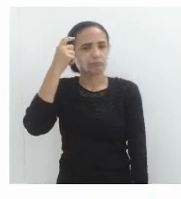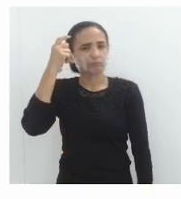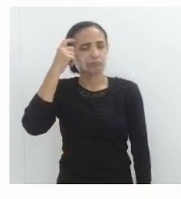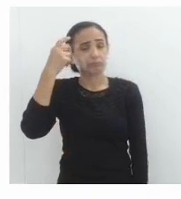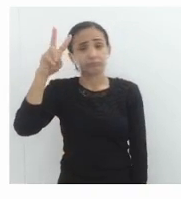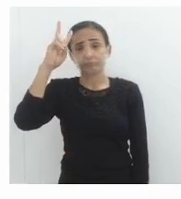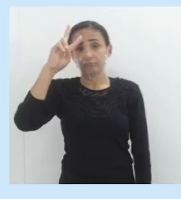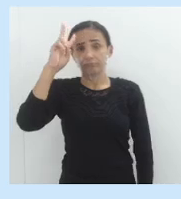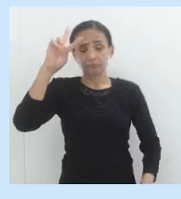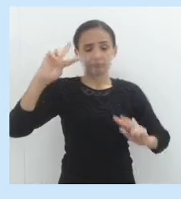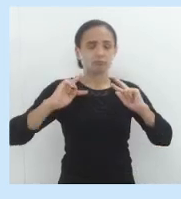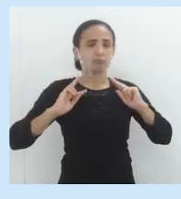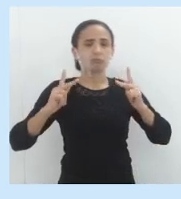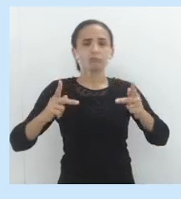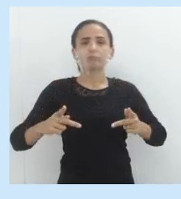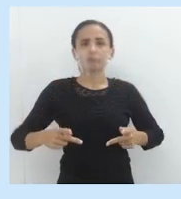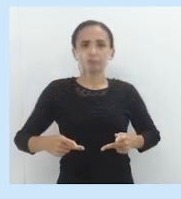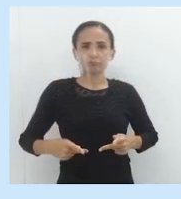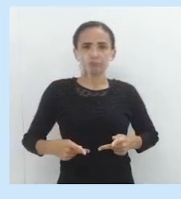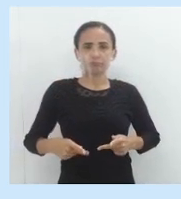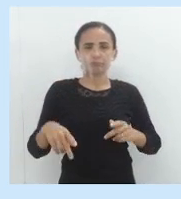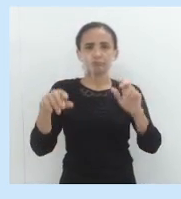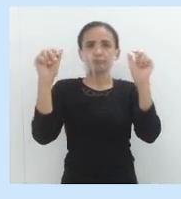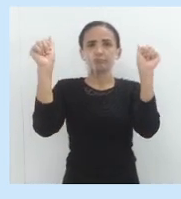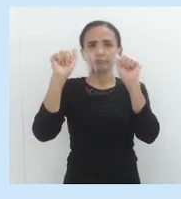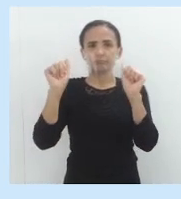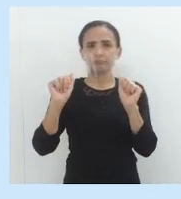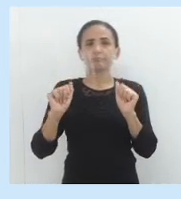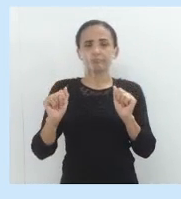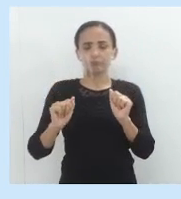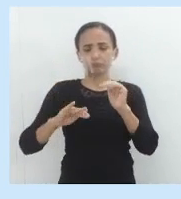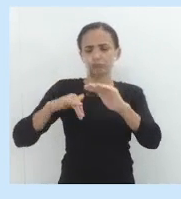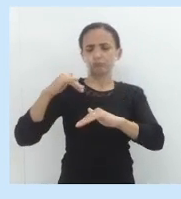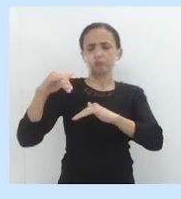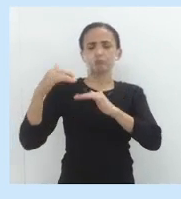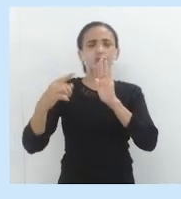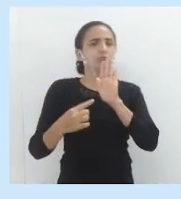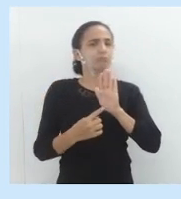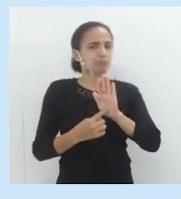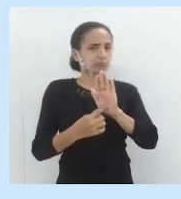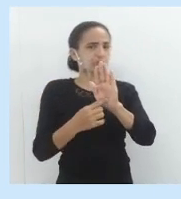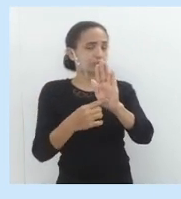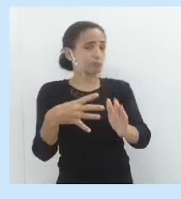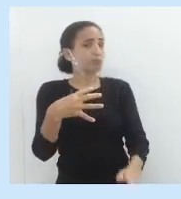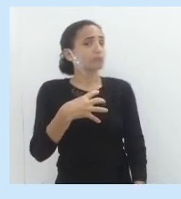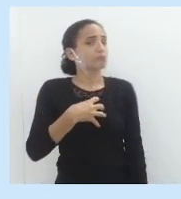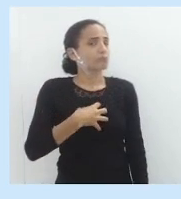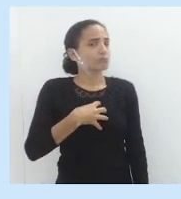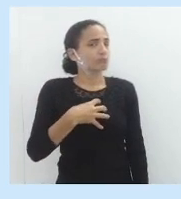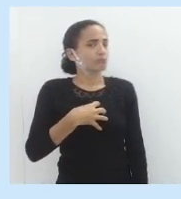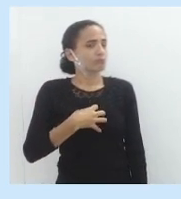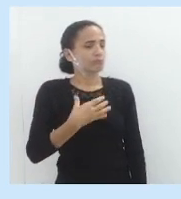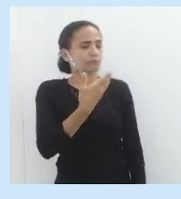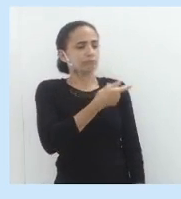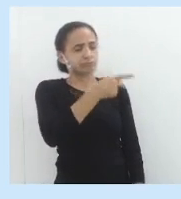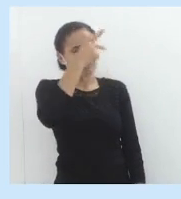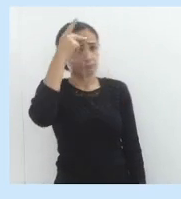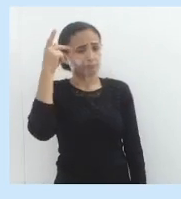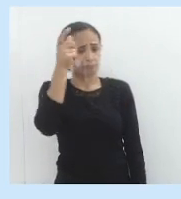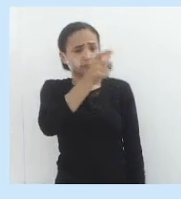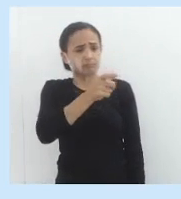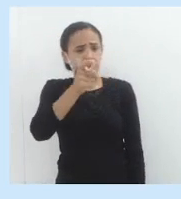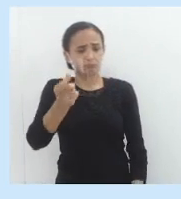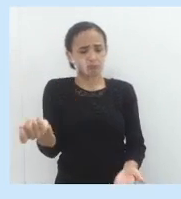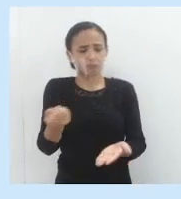humanidade. Então a arte, ela também ela vai expressar, os sentimentos do artista, sobre determinada